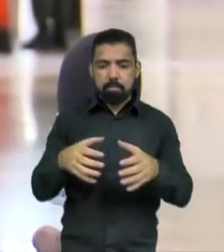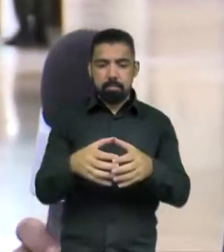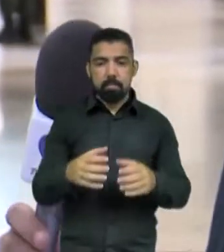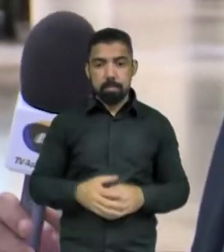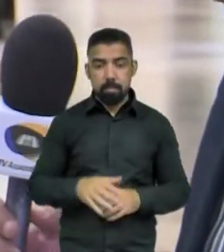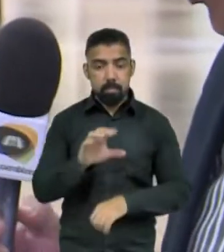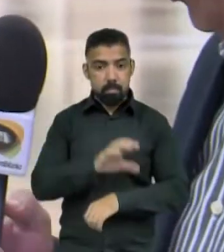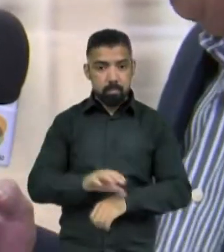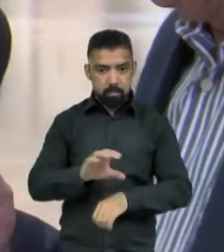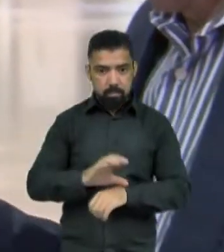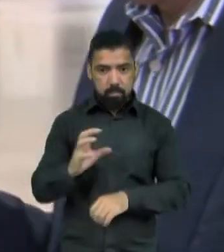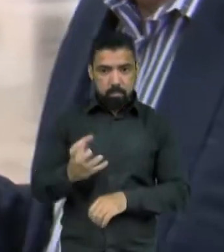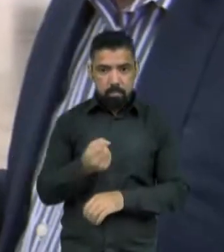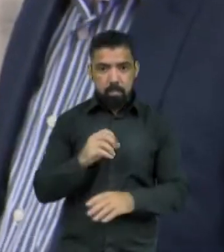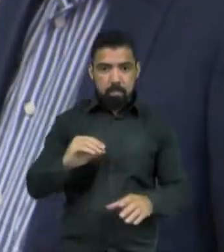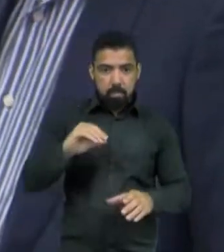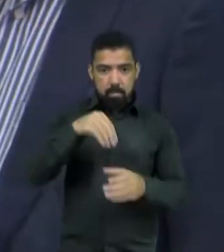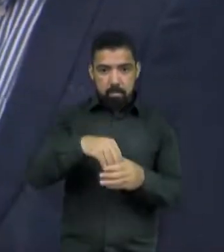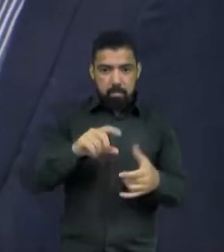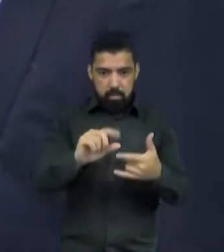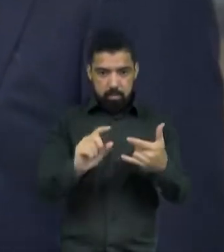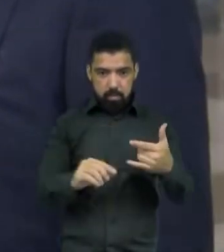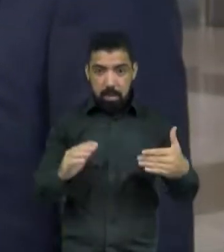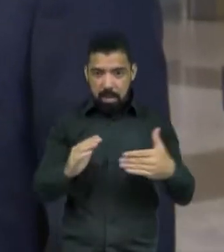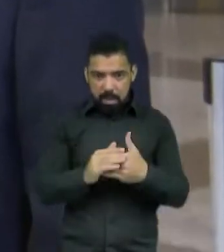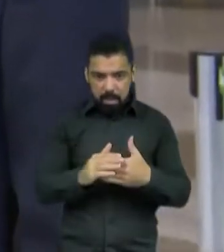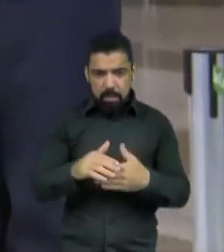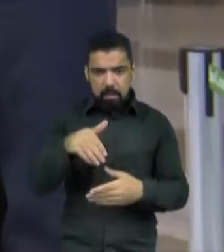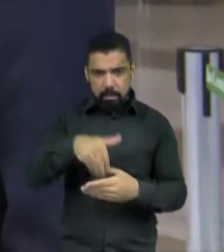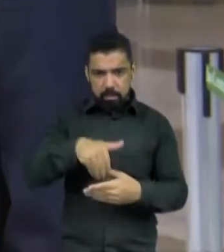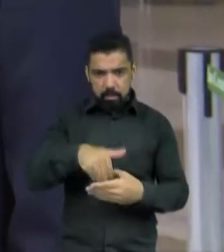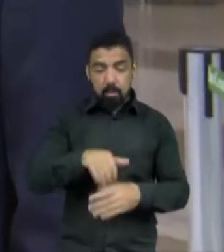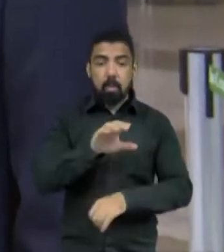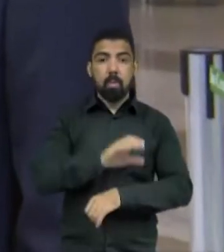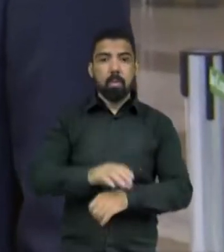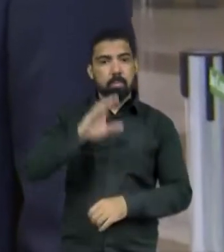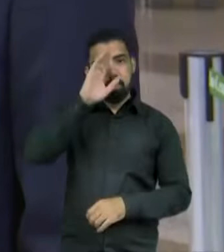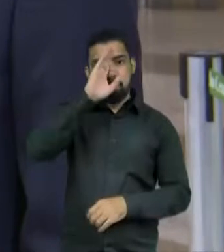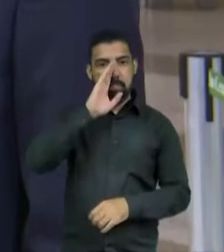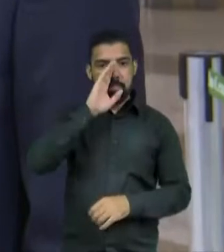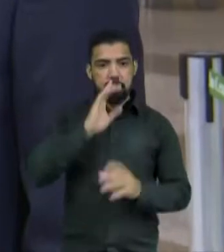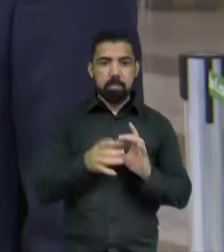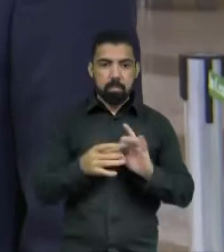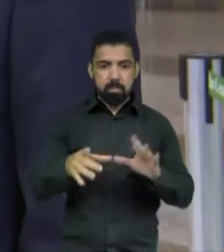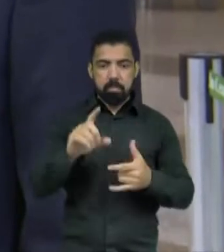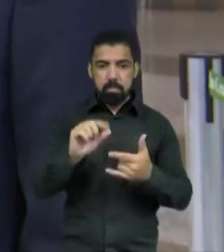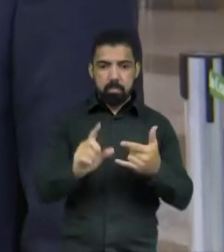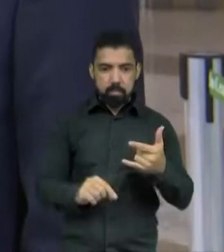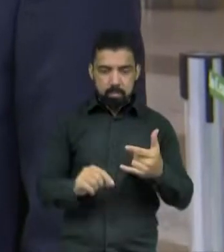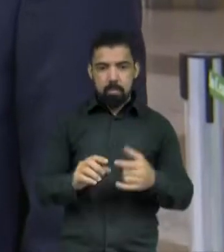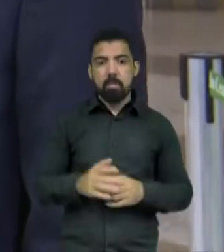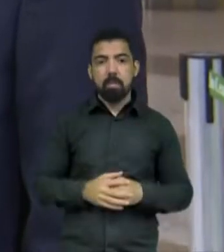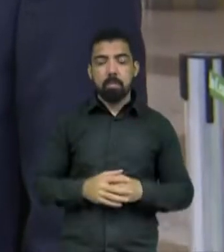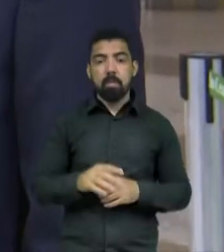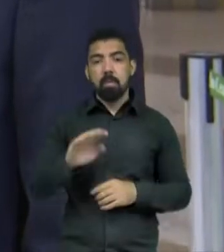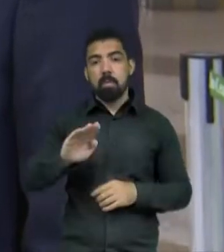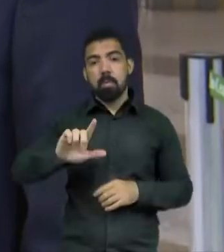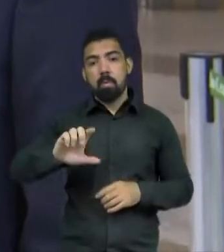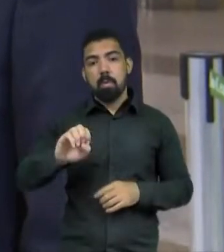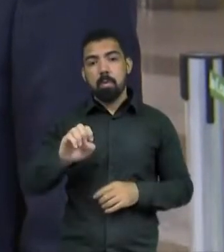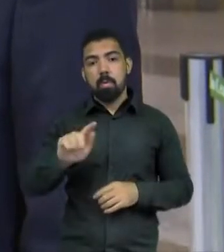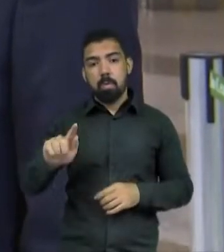no YouTube até as eleições, portanto? O curso é gratuito, está disponível no YouTube, no blog Tudo é Política, que